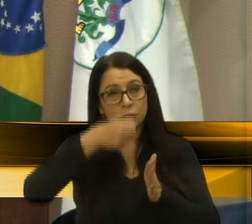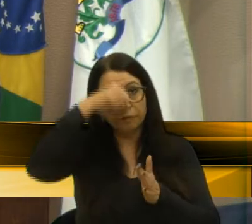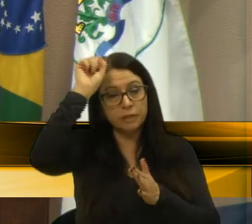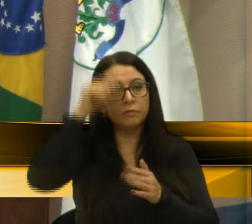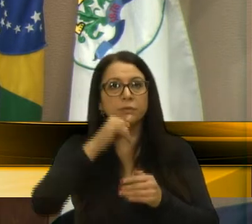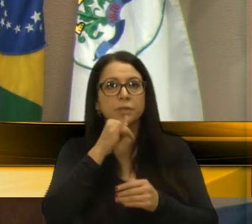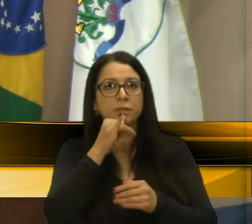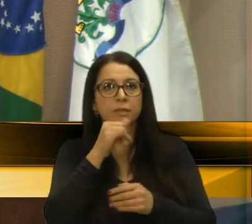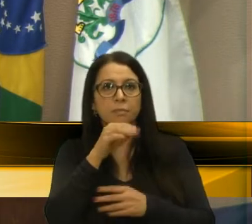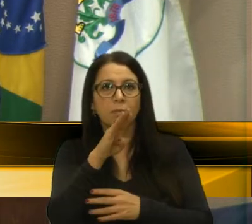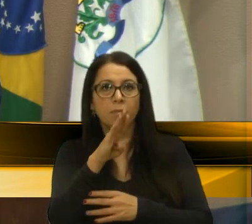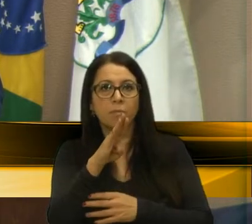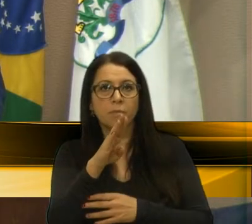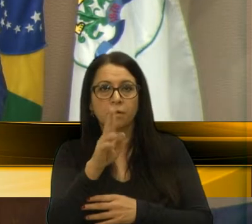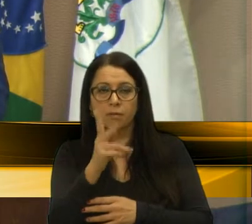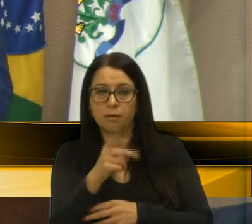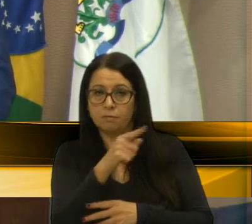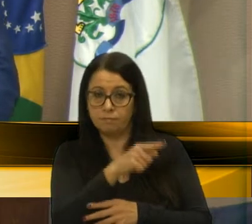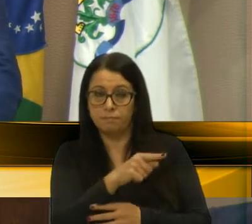Belo Horizonte